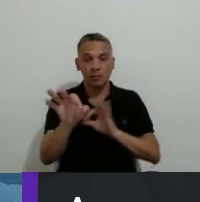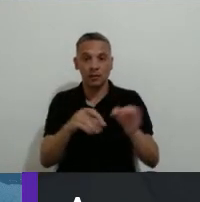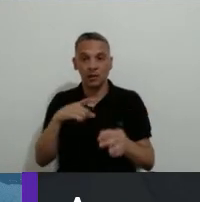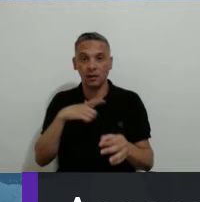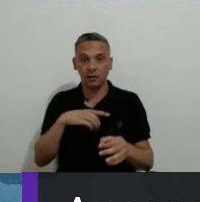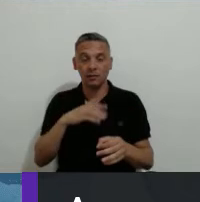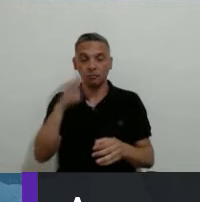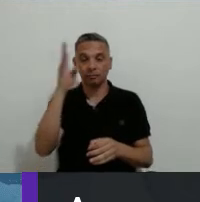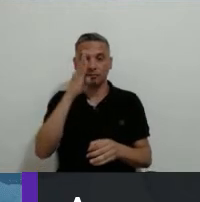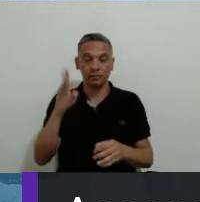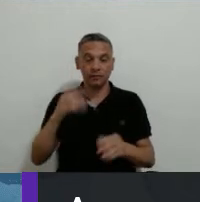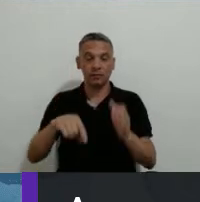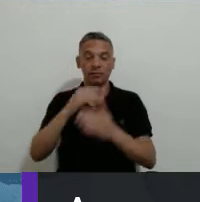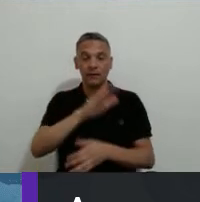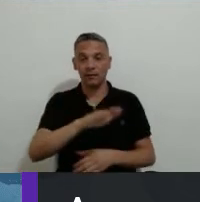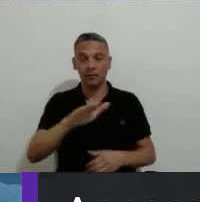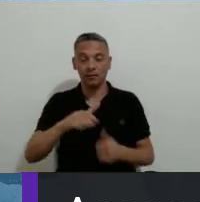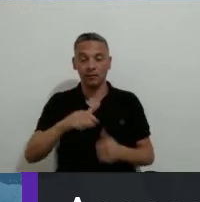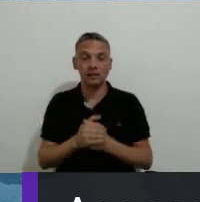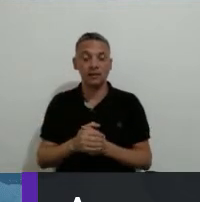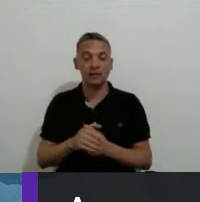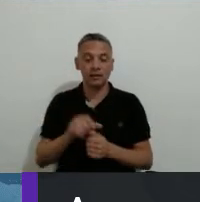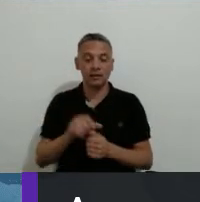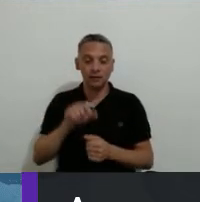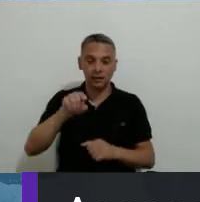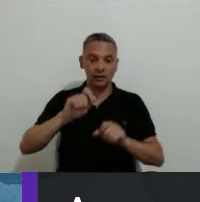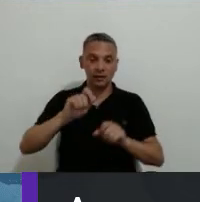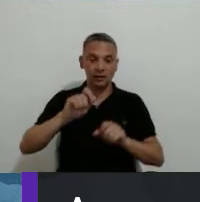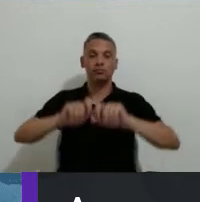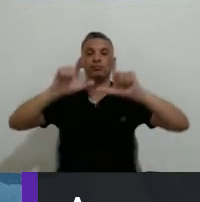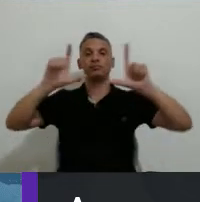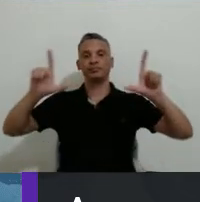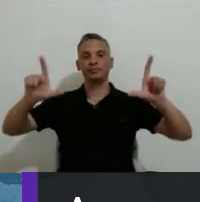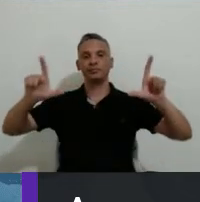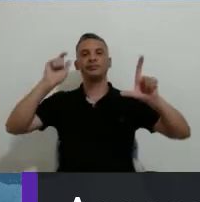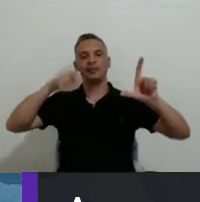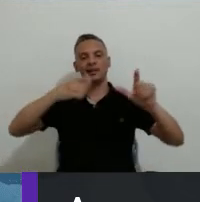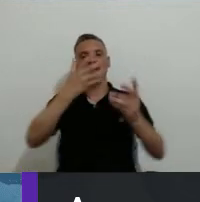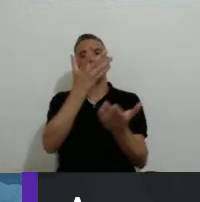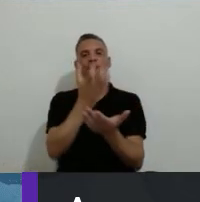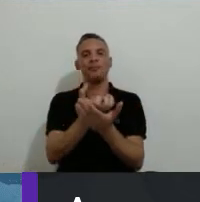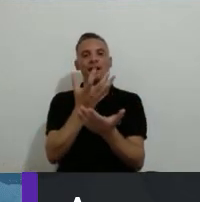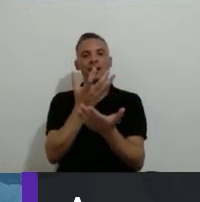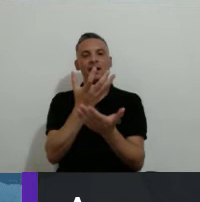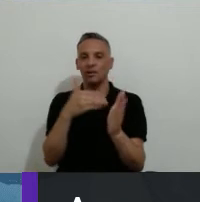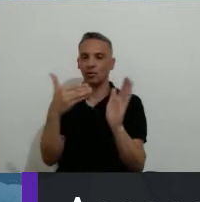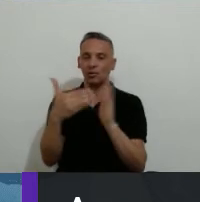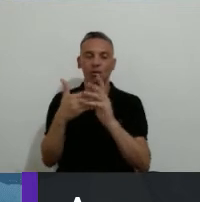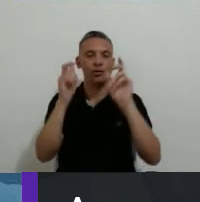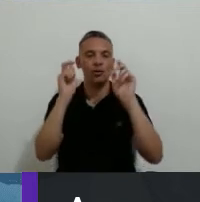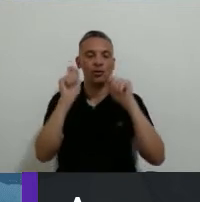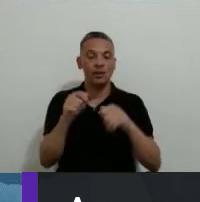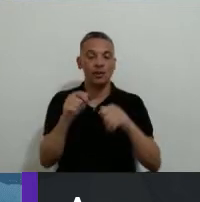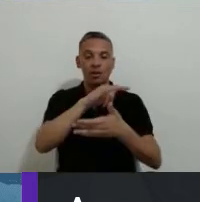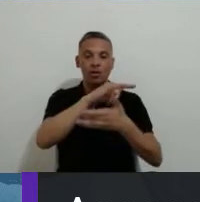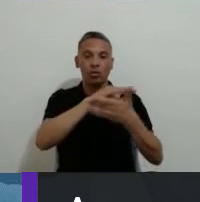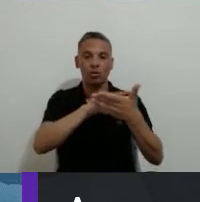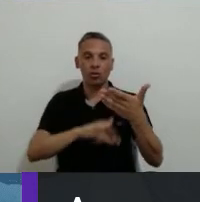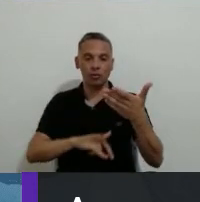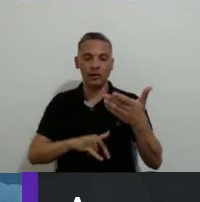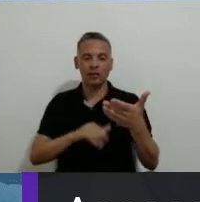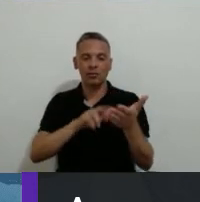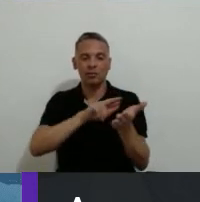Primeira Infância. Então, ao clicar, vocês já conseguem baixar a análise completa. É um documento robusto, com